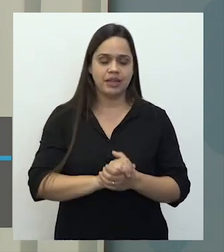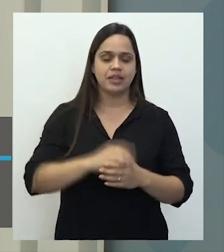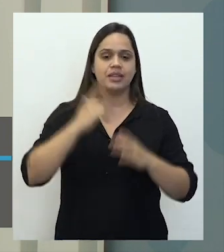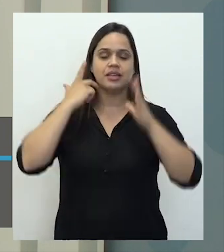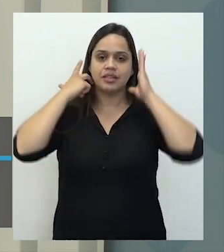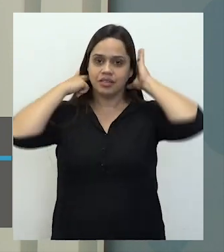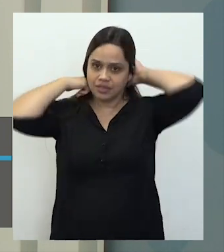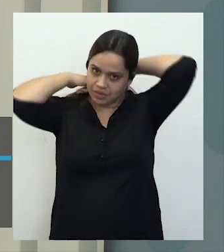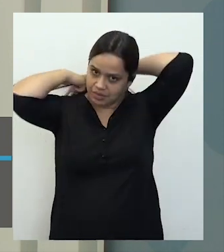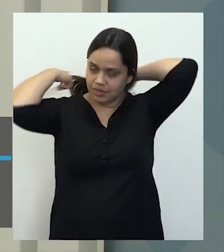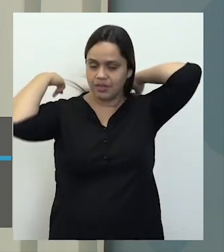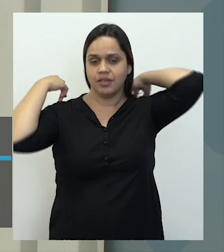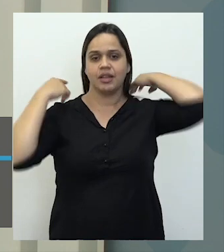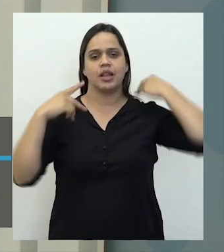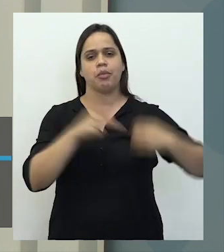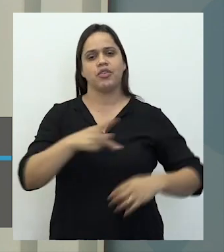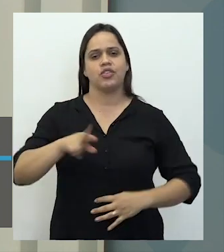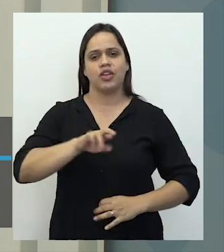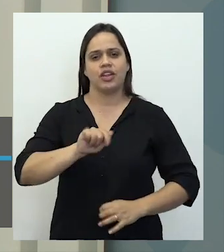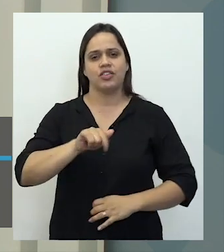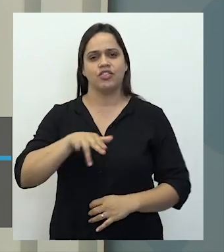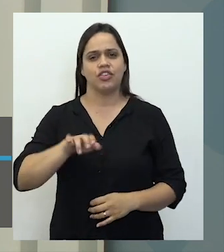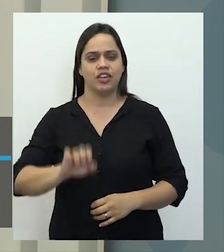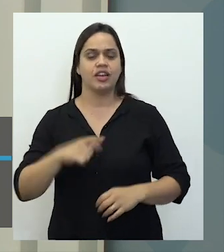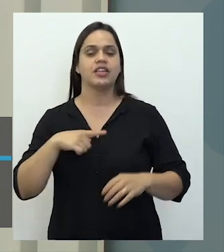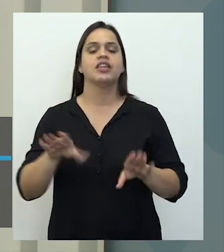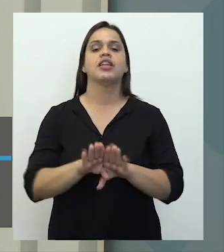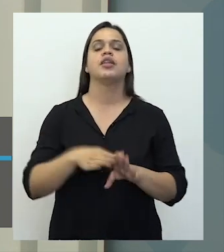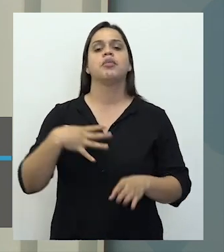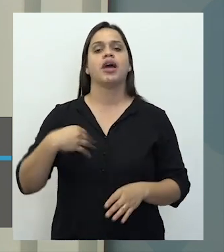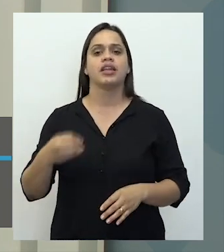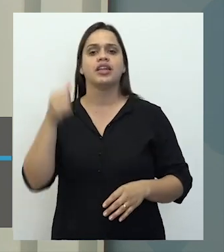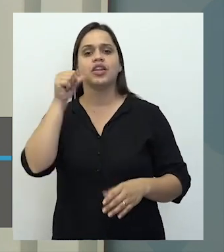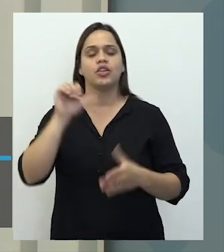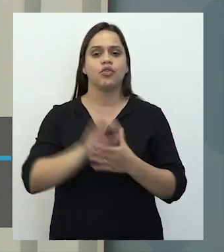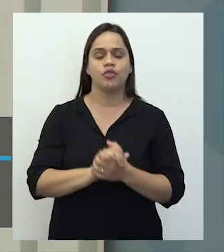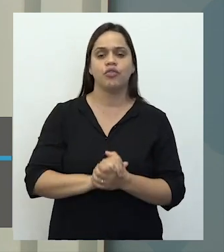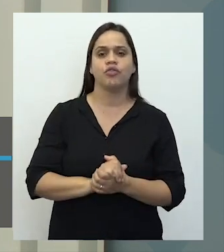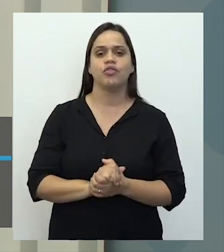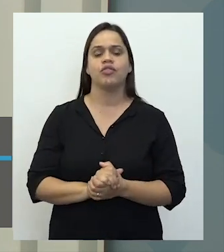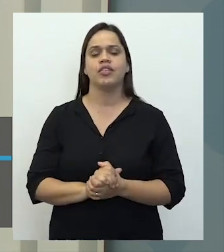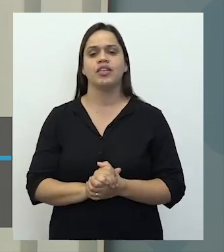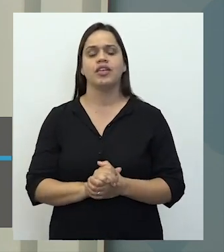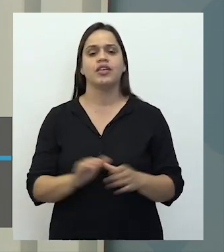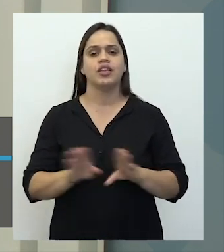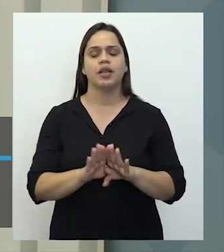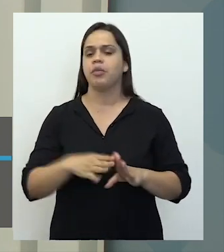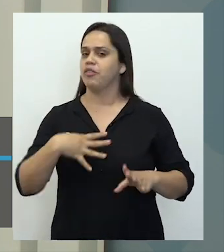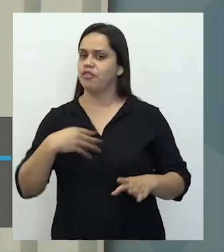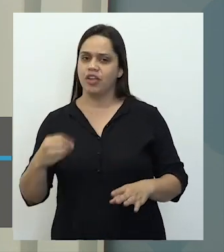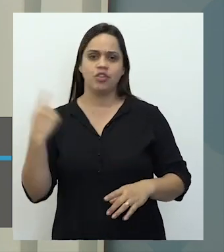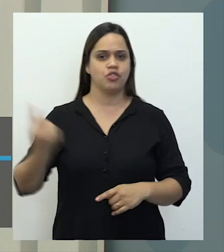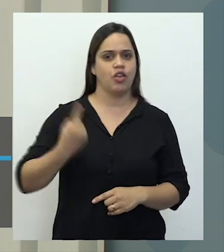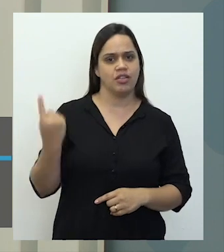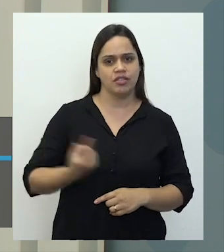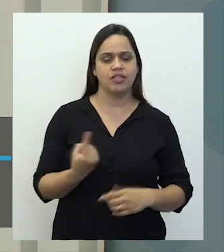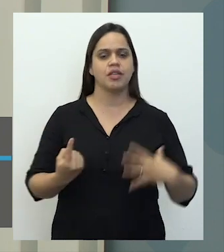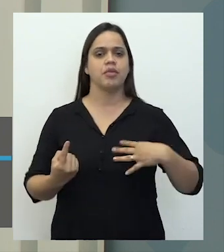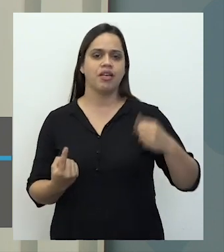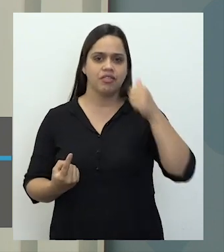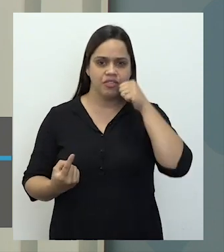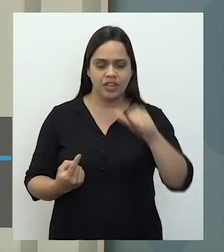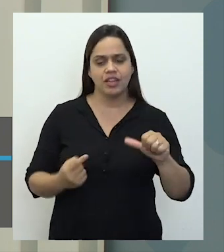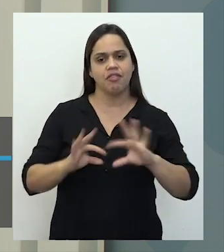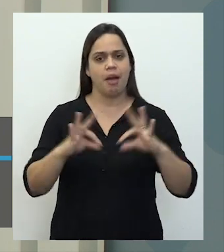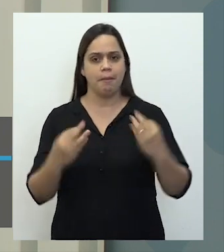os filhos, a professora Regiane, meu marido e filha, a professora Alessandra, família, com meus filhos, sozinha, com minha